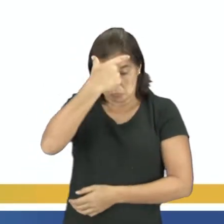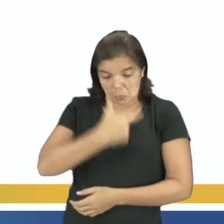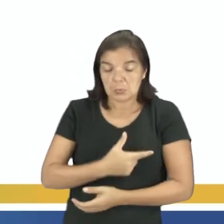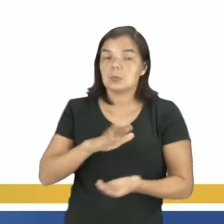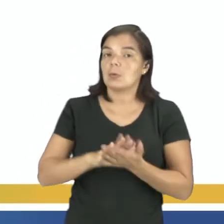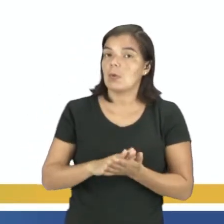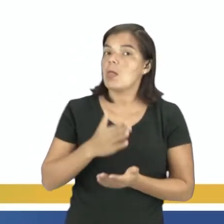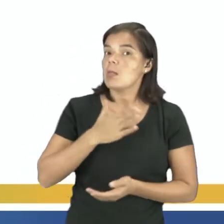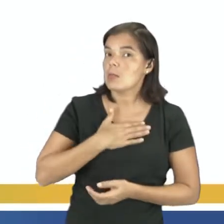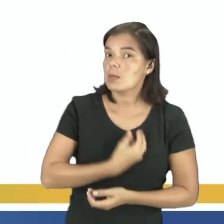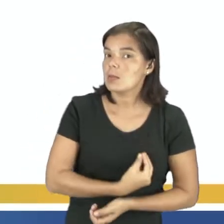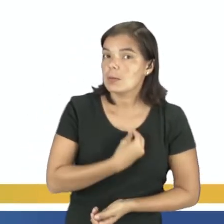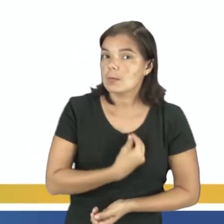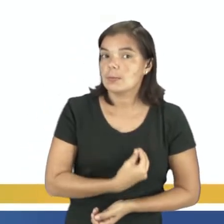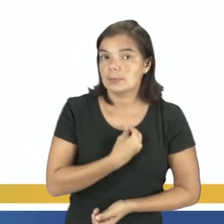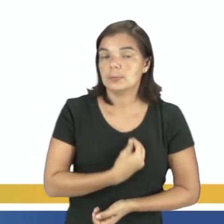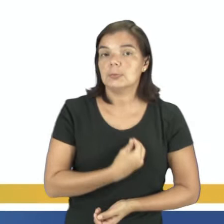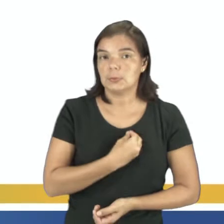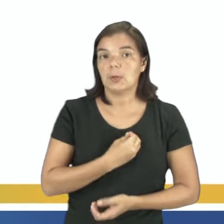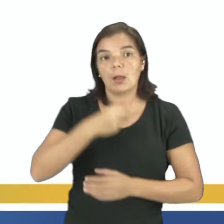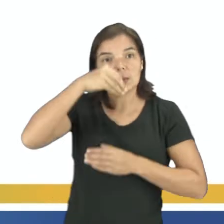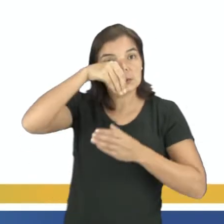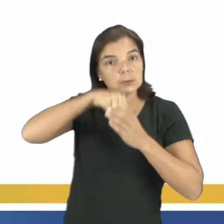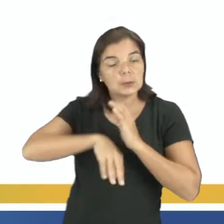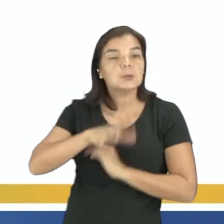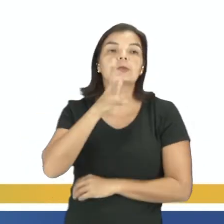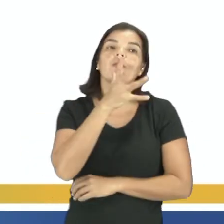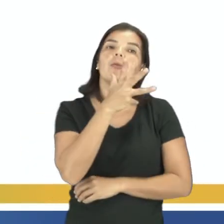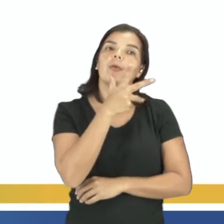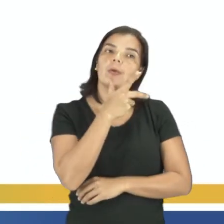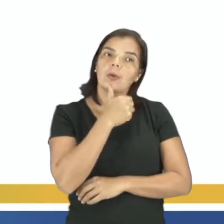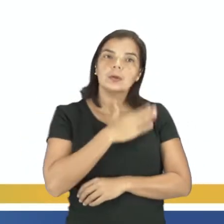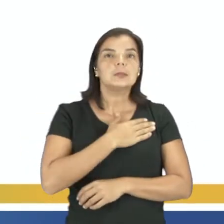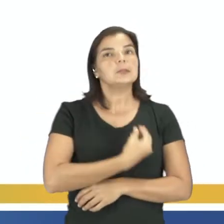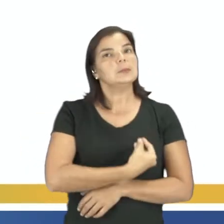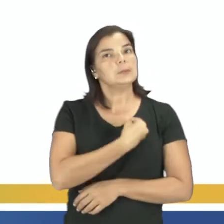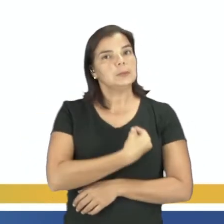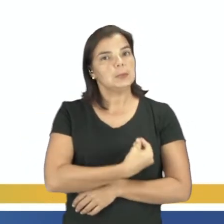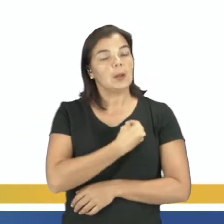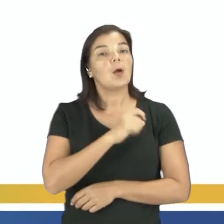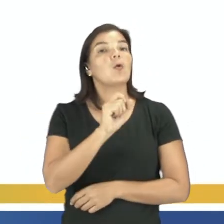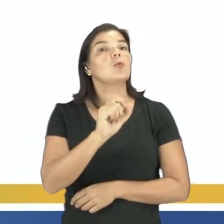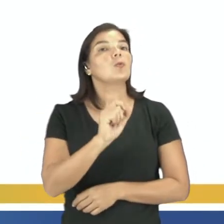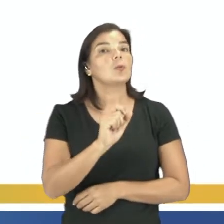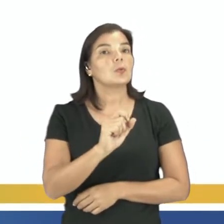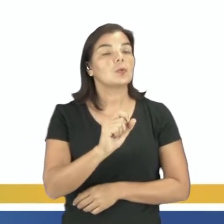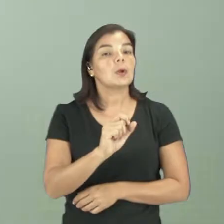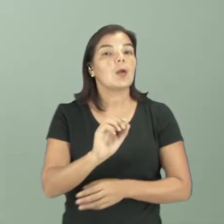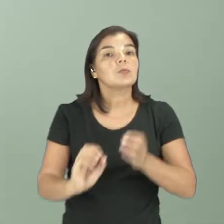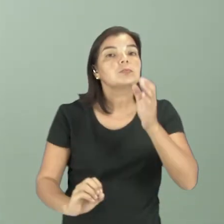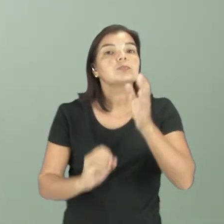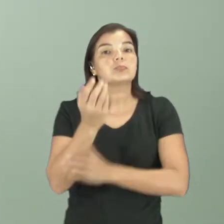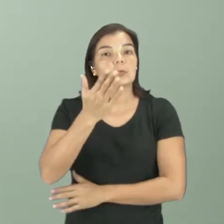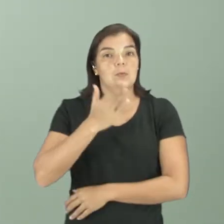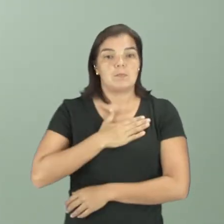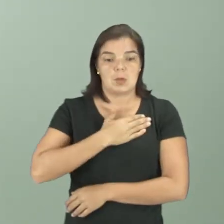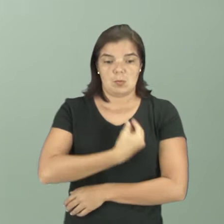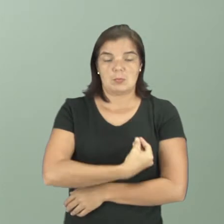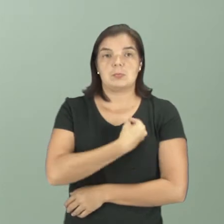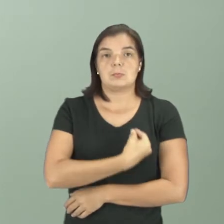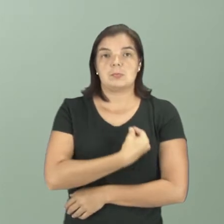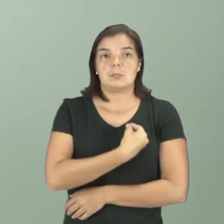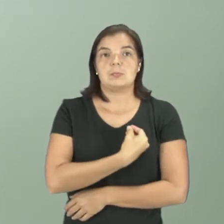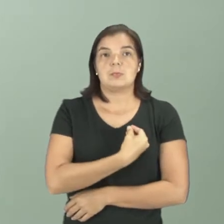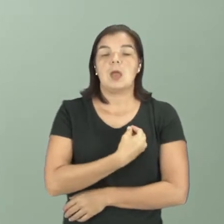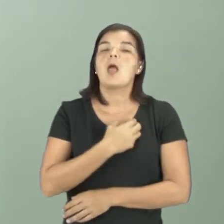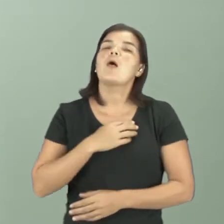na minha existência, dentro da duração da minha existência, é que eu construo o meu ser. E